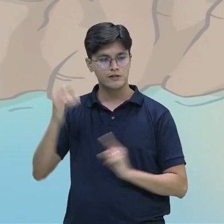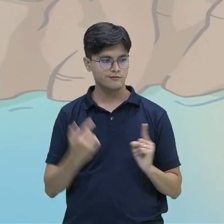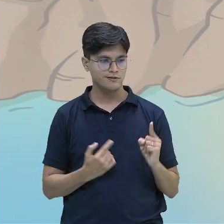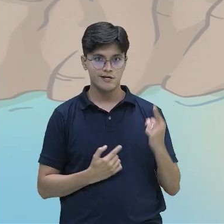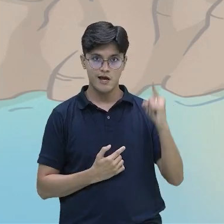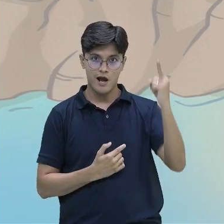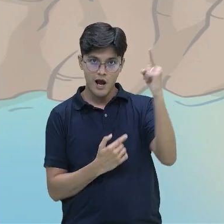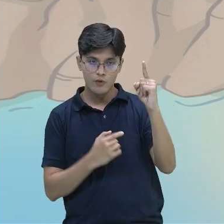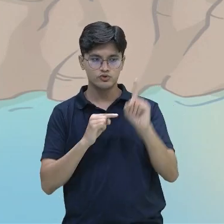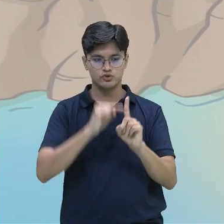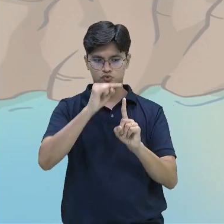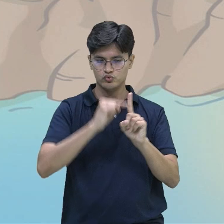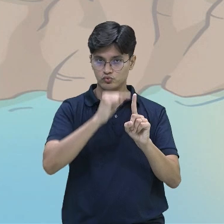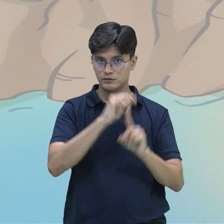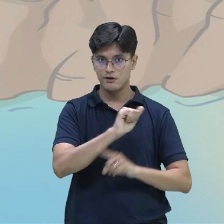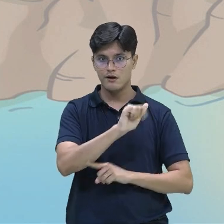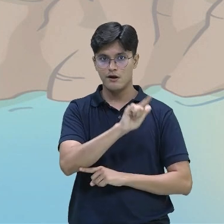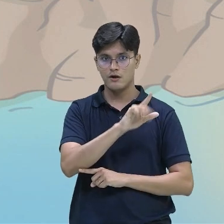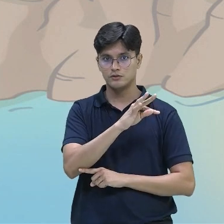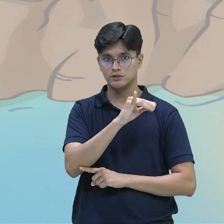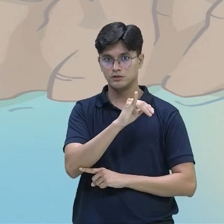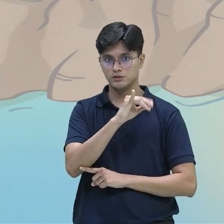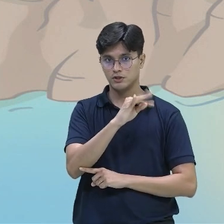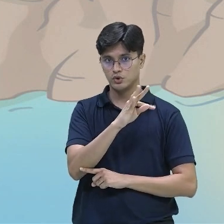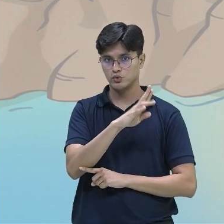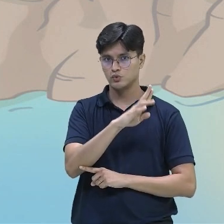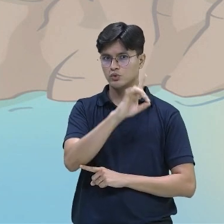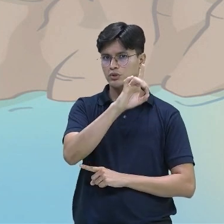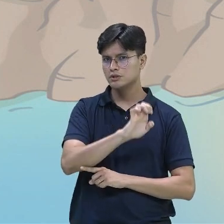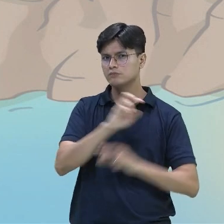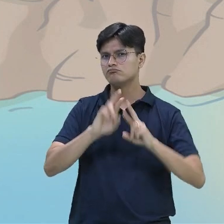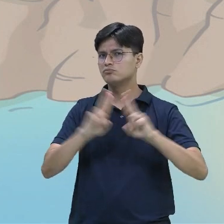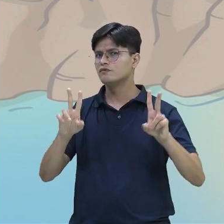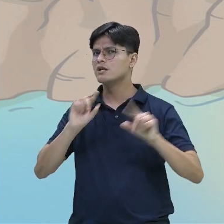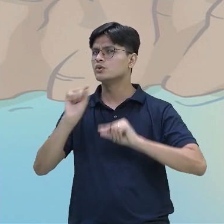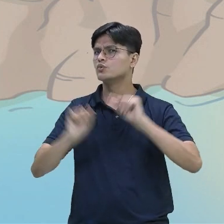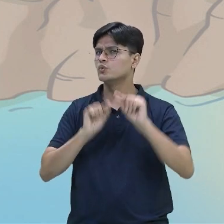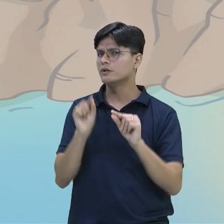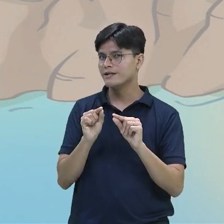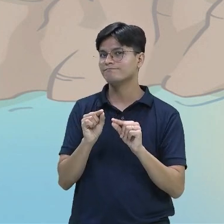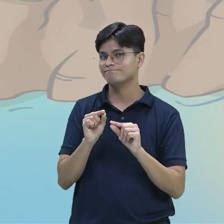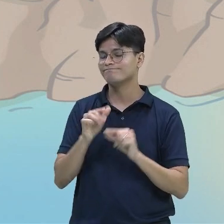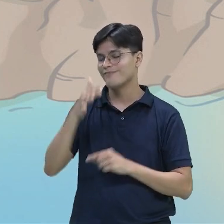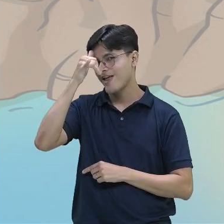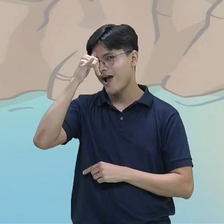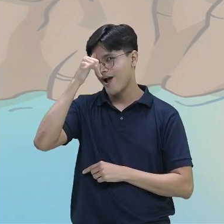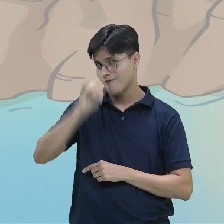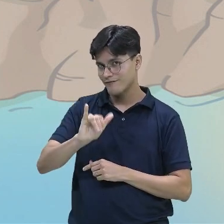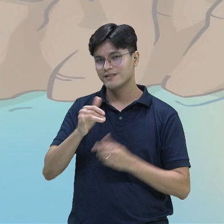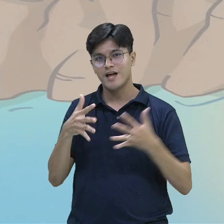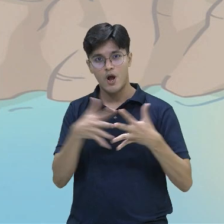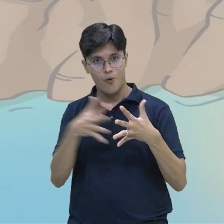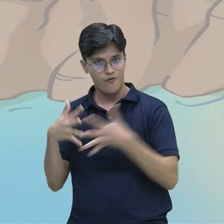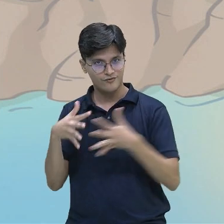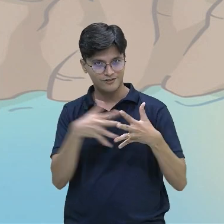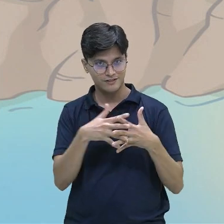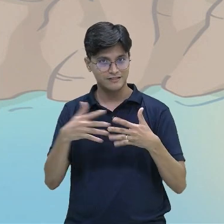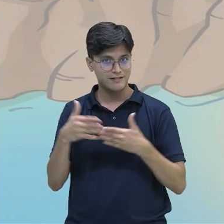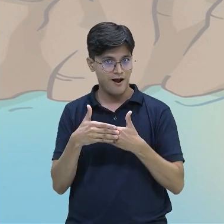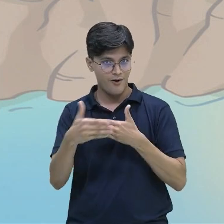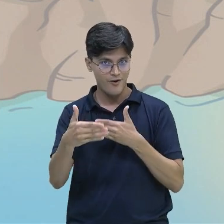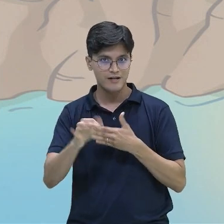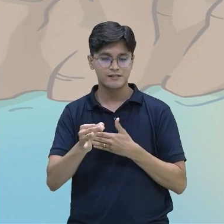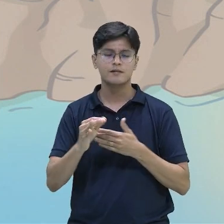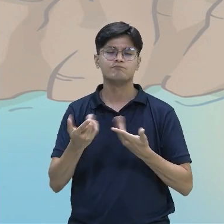dois conceitos. Agora, vocês não vão confundir mais, olha. Por quê? Eu mostrei para vocês lá na